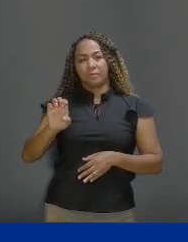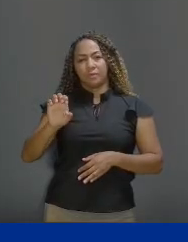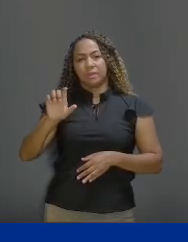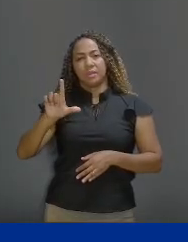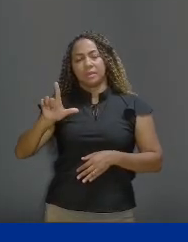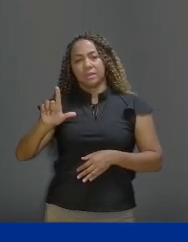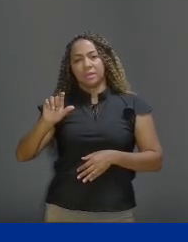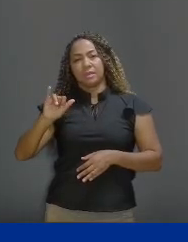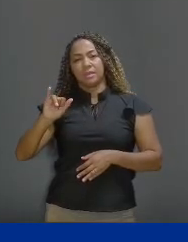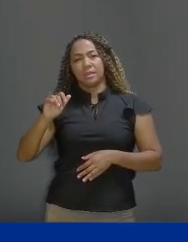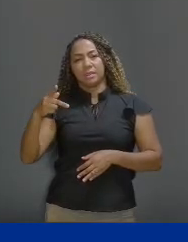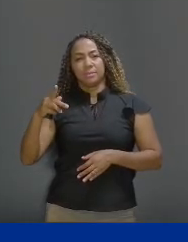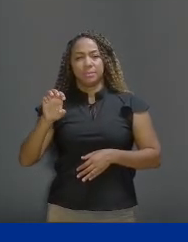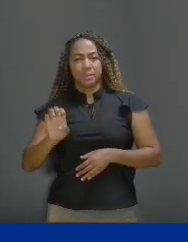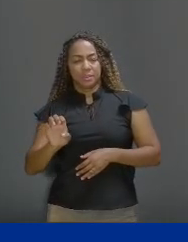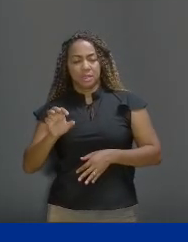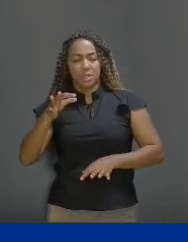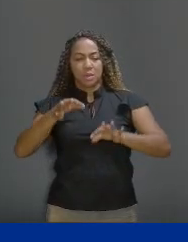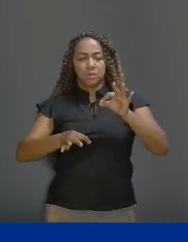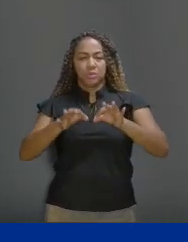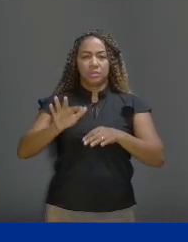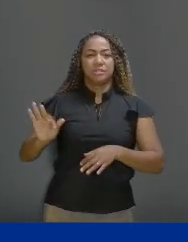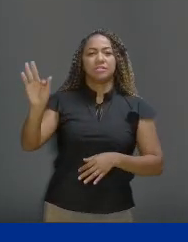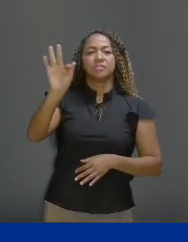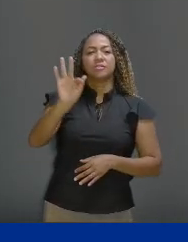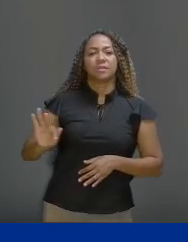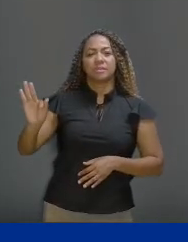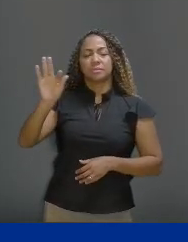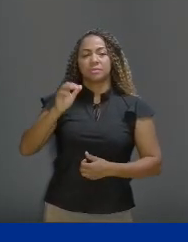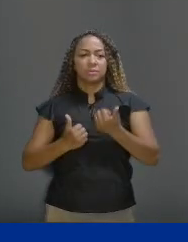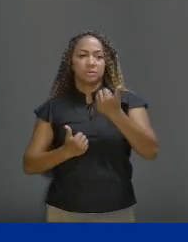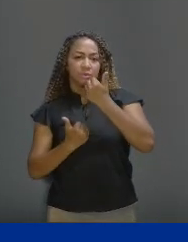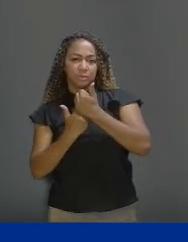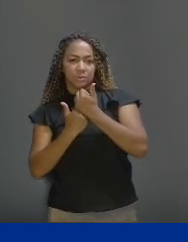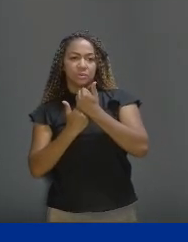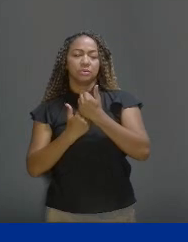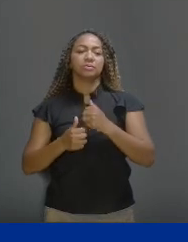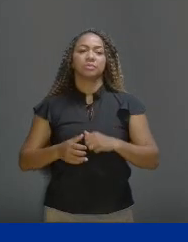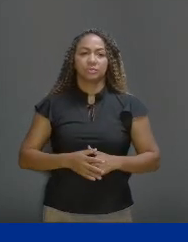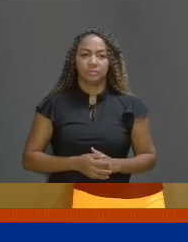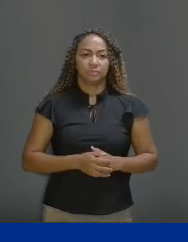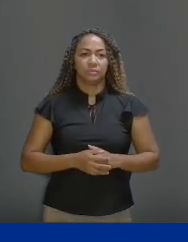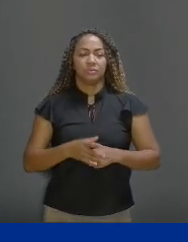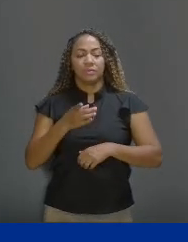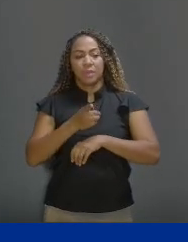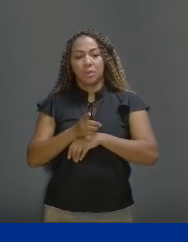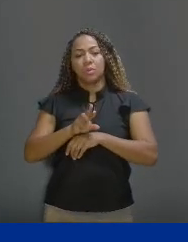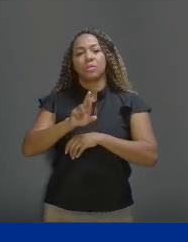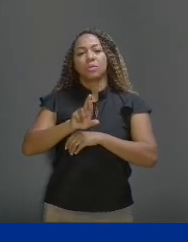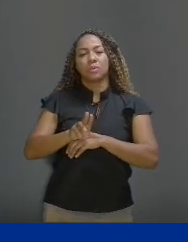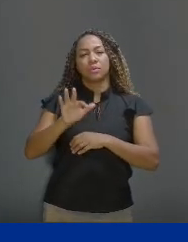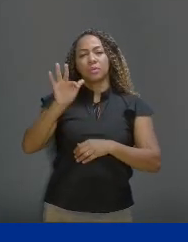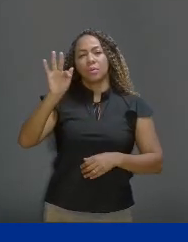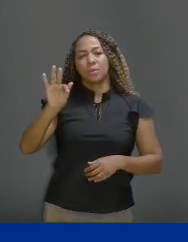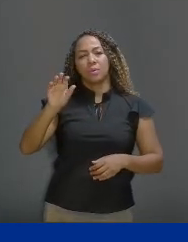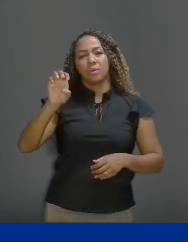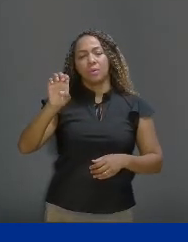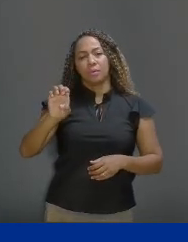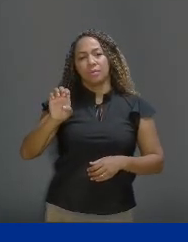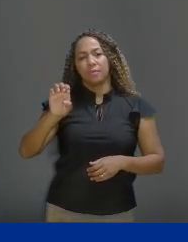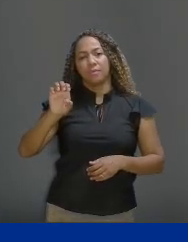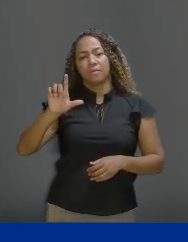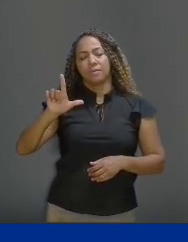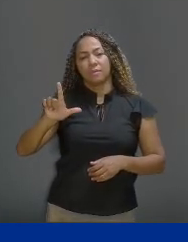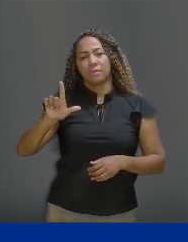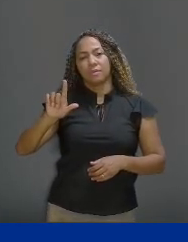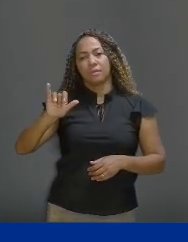classe dos juízes federais substituto. O doutor Felipe, qual é a